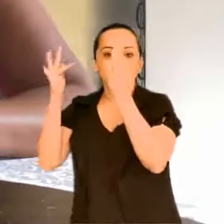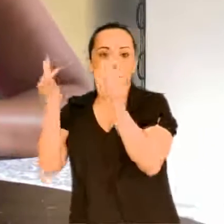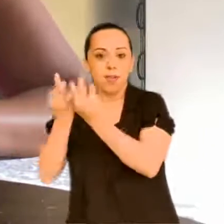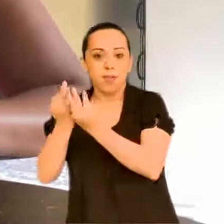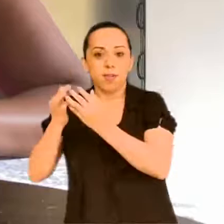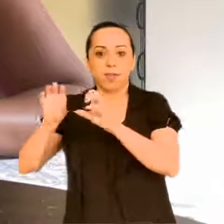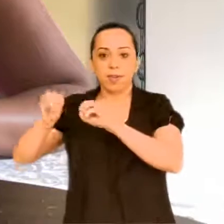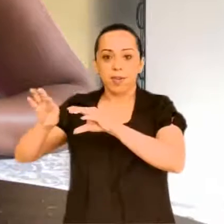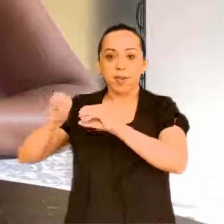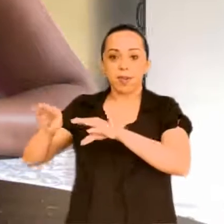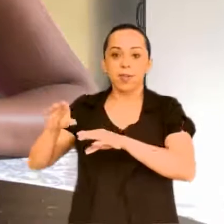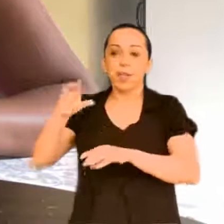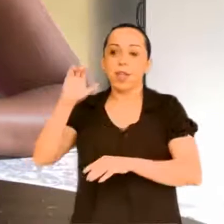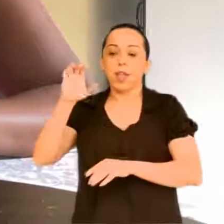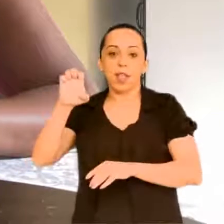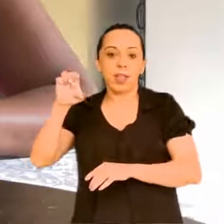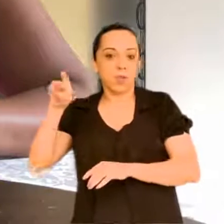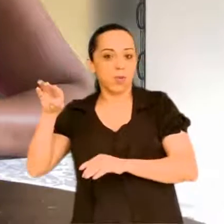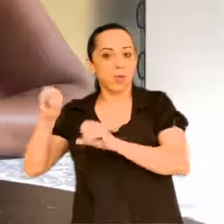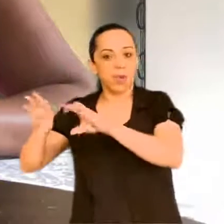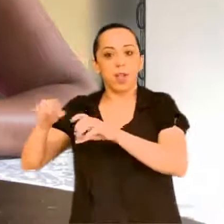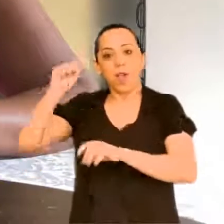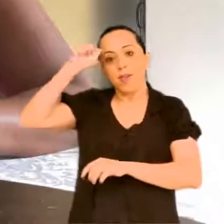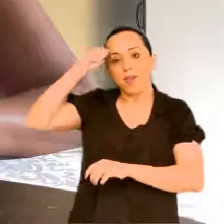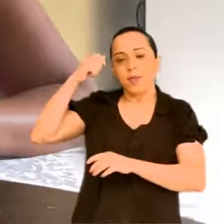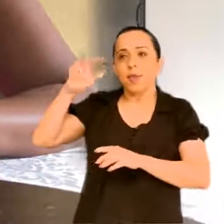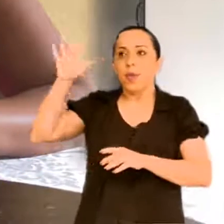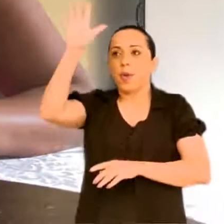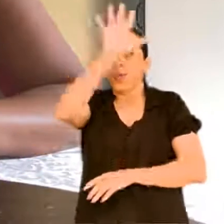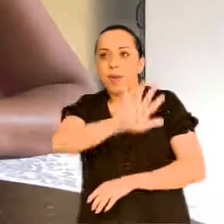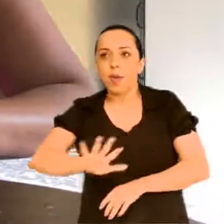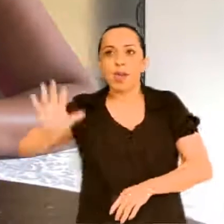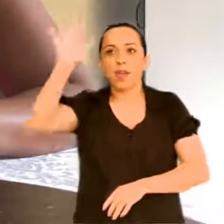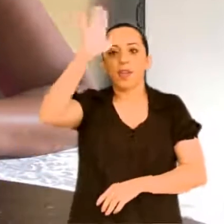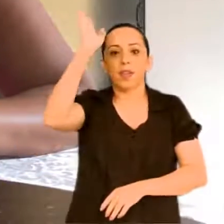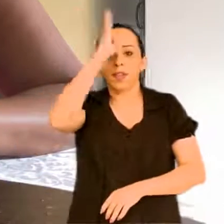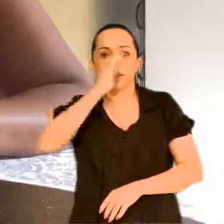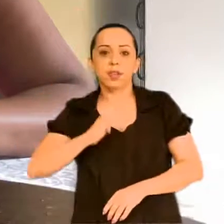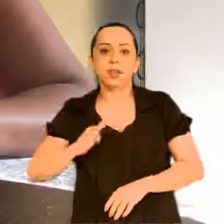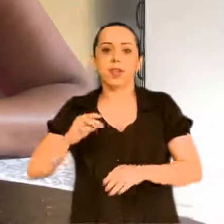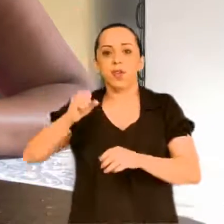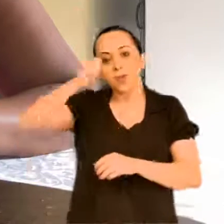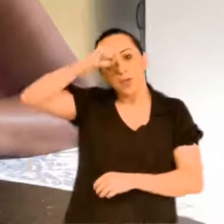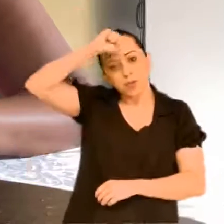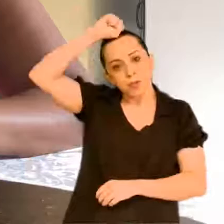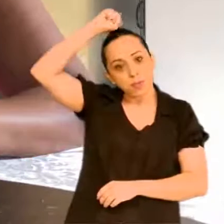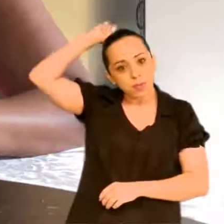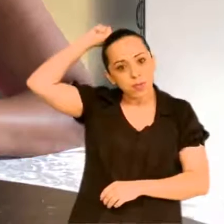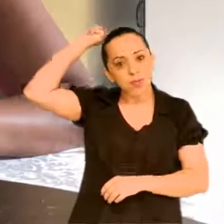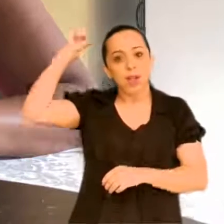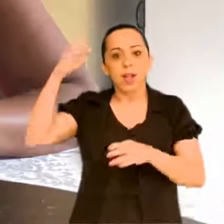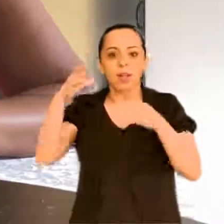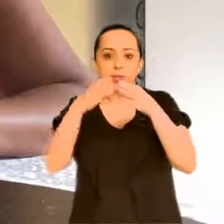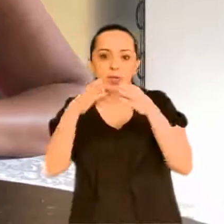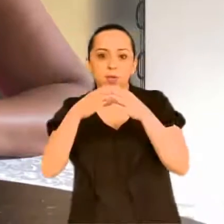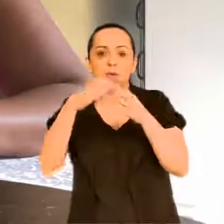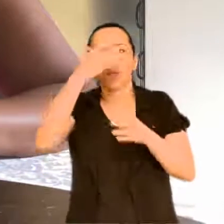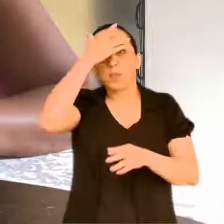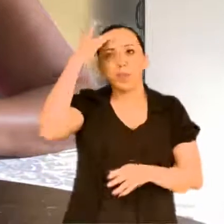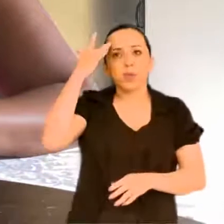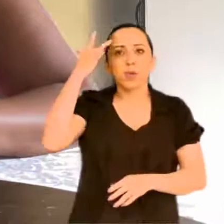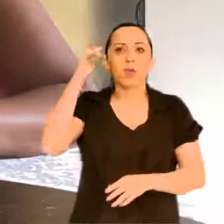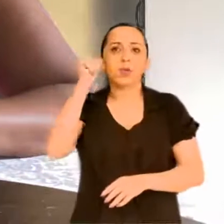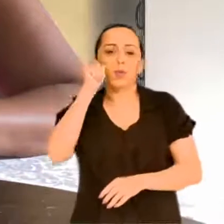Atitude da Rede Educafro Minas. A Educafro, ela é uma rede nacional de